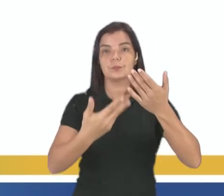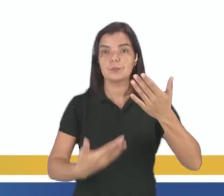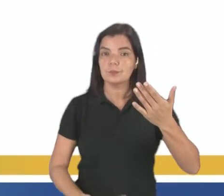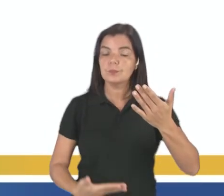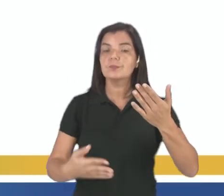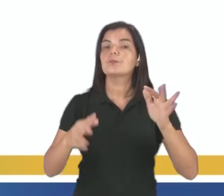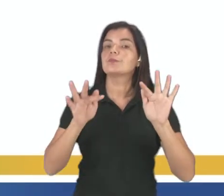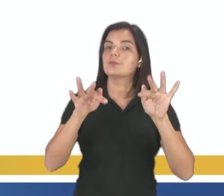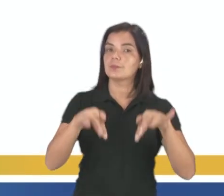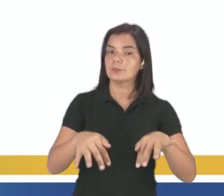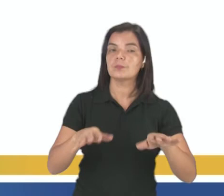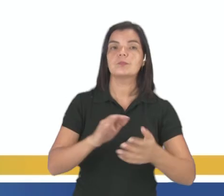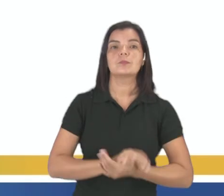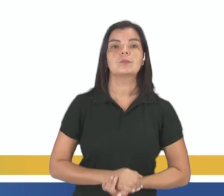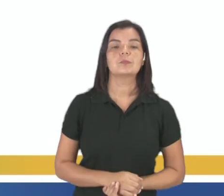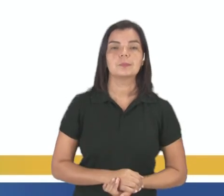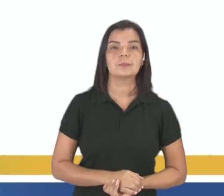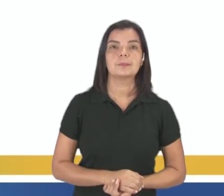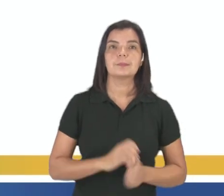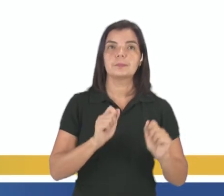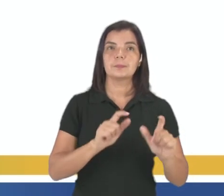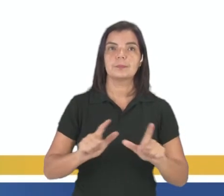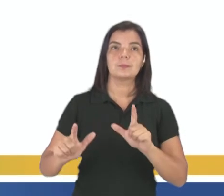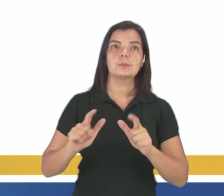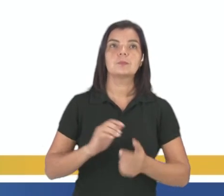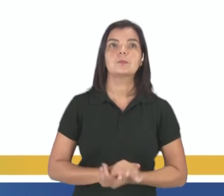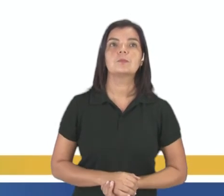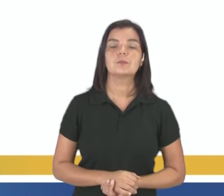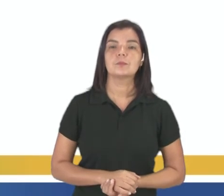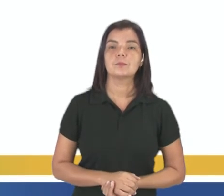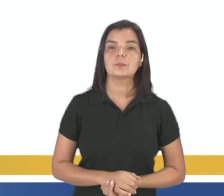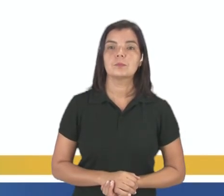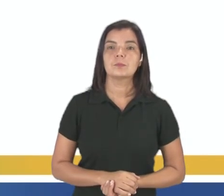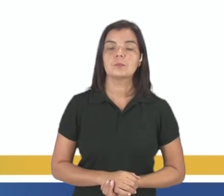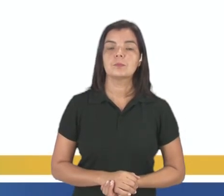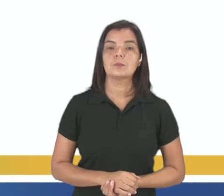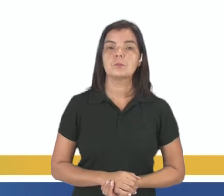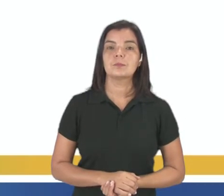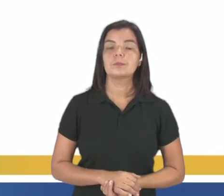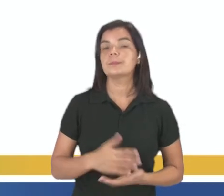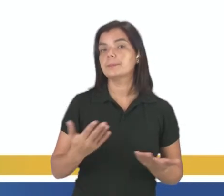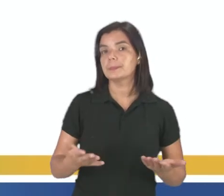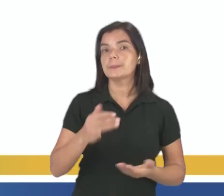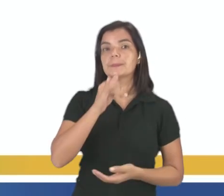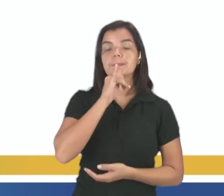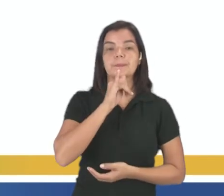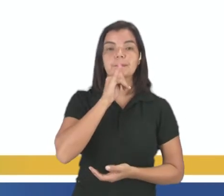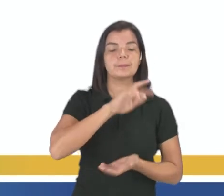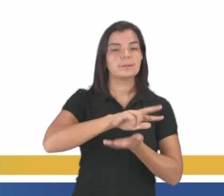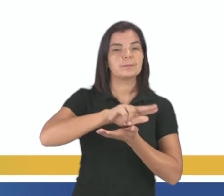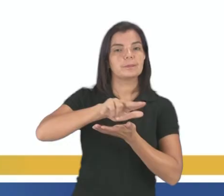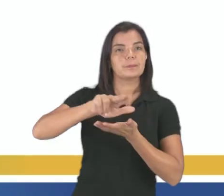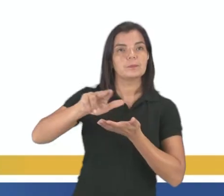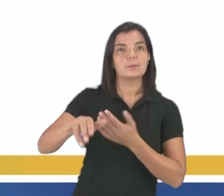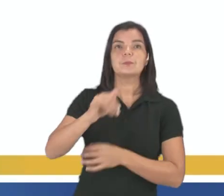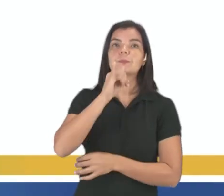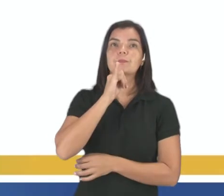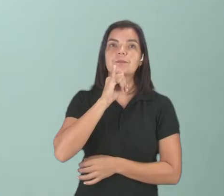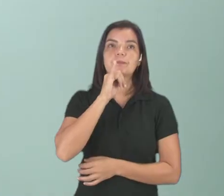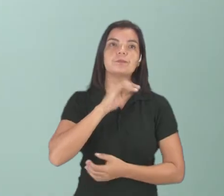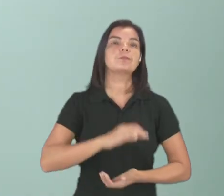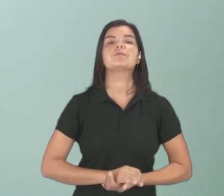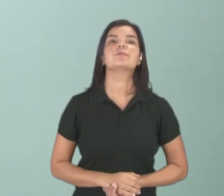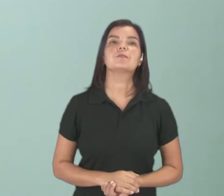e a conclusão, ok? Vamos para o próximo slide. Então, aqui nós temos vários exemplos. Por exemplo,